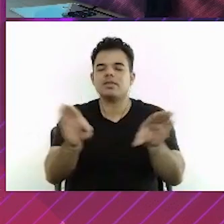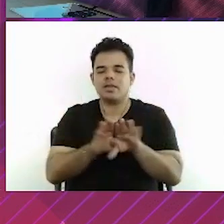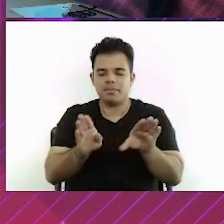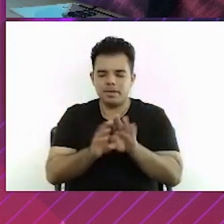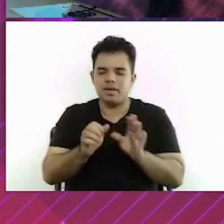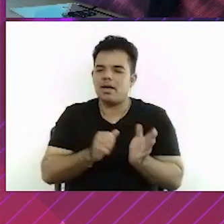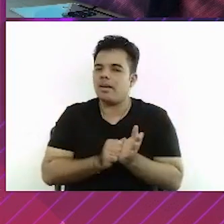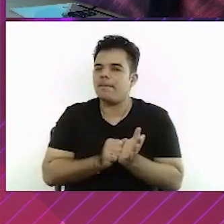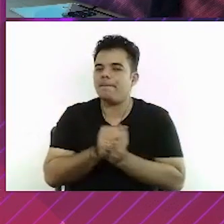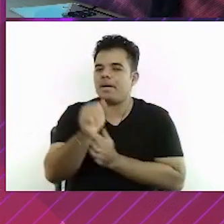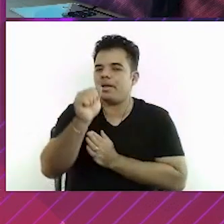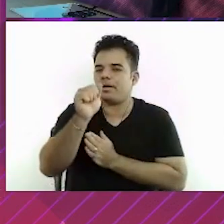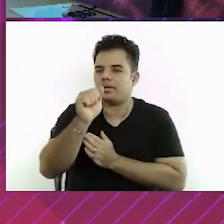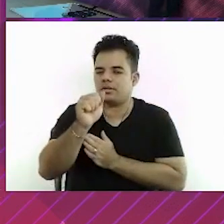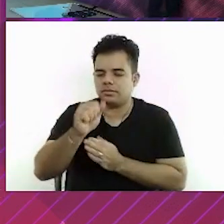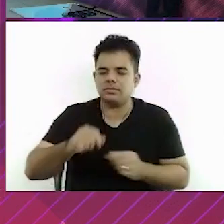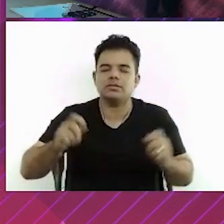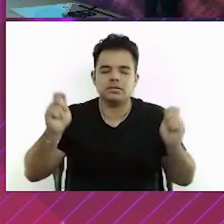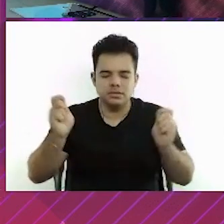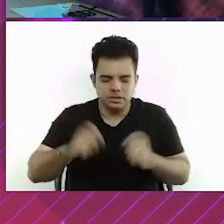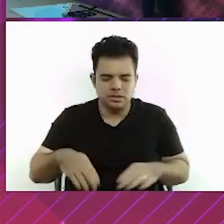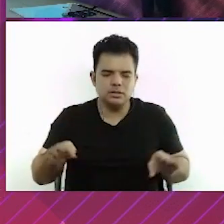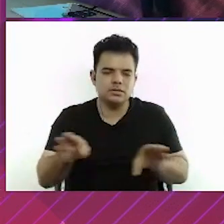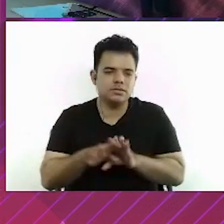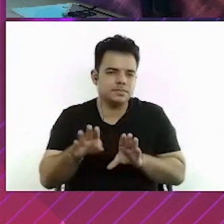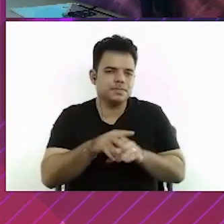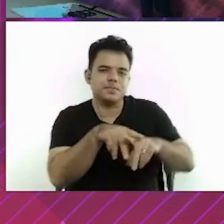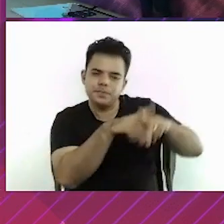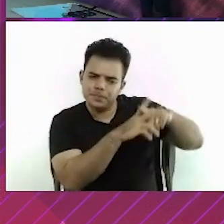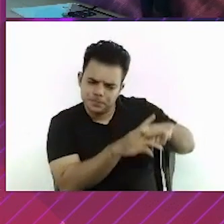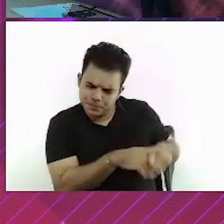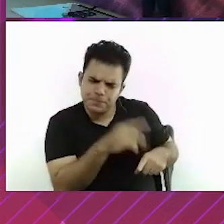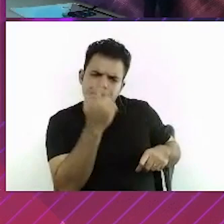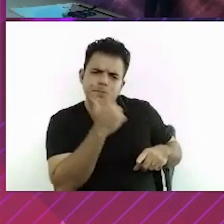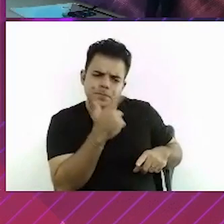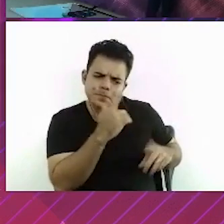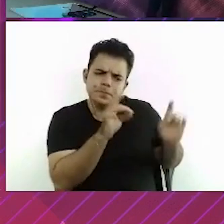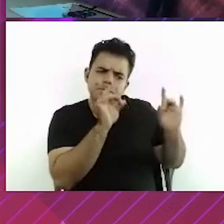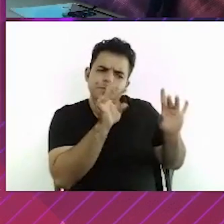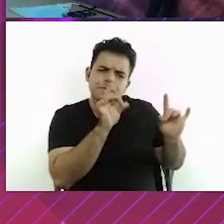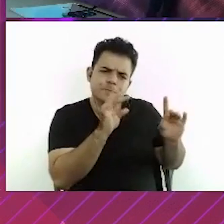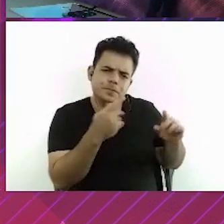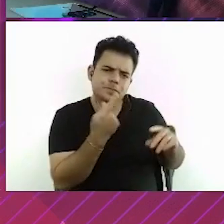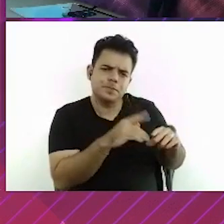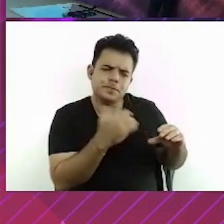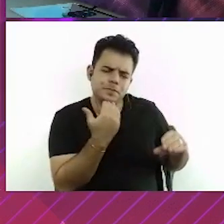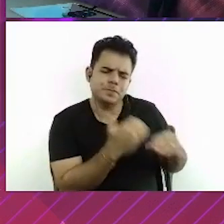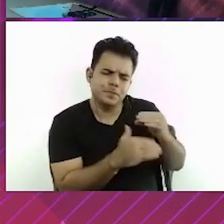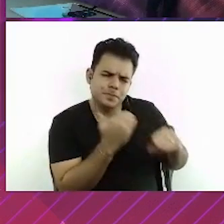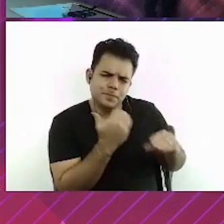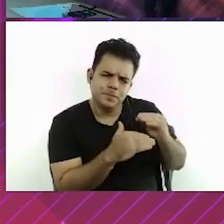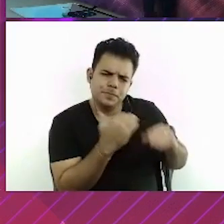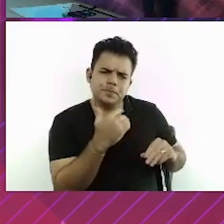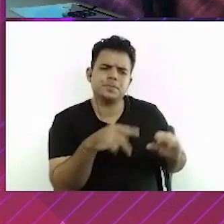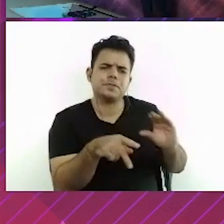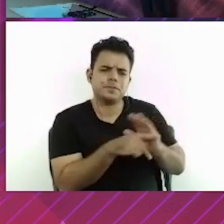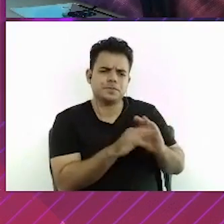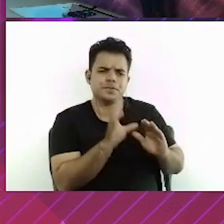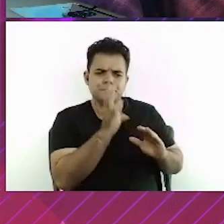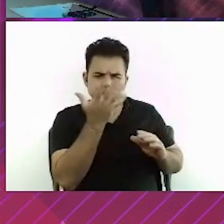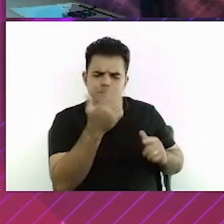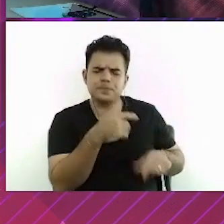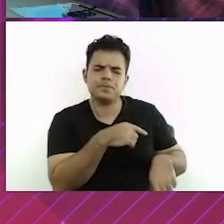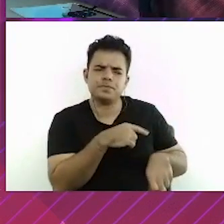pode ter de novo, você pode ter um microserviço especializado em lidar com aquelas mensagens que deram um timeout.